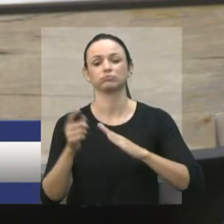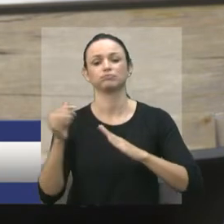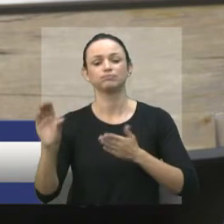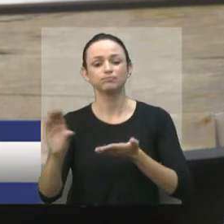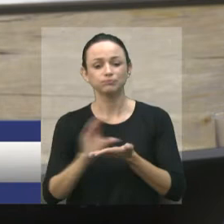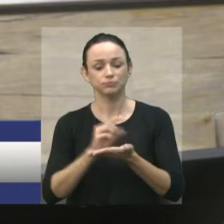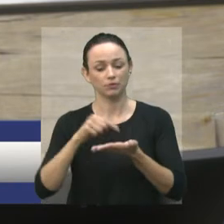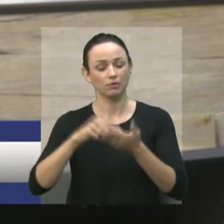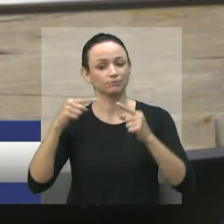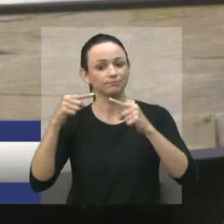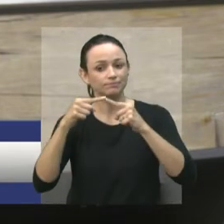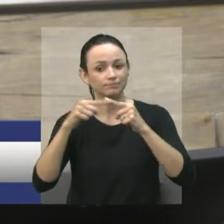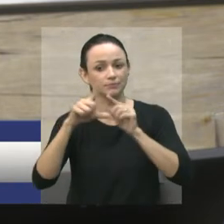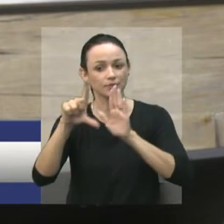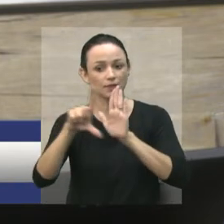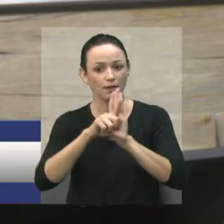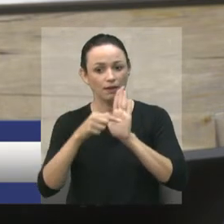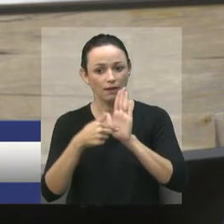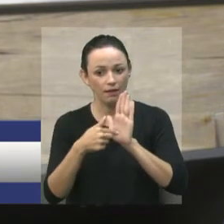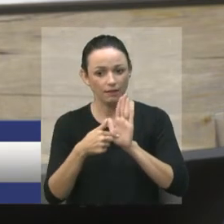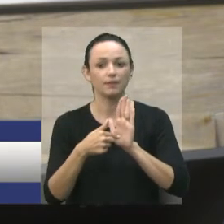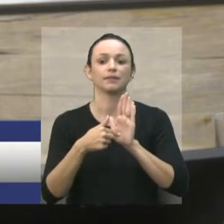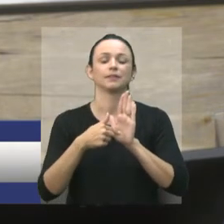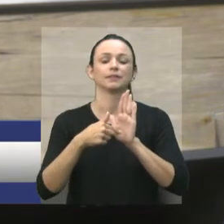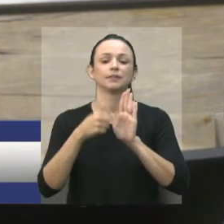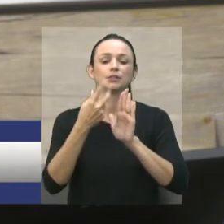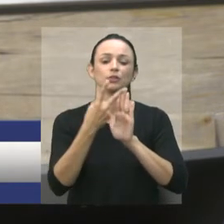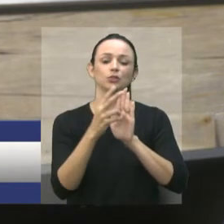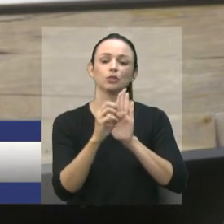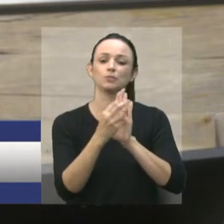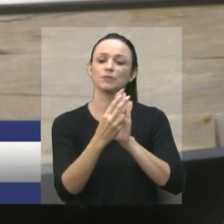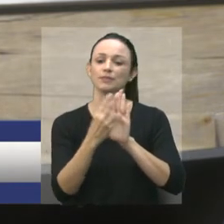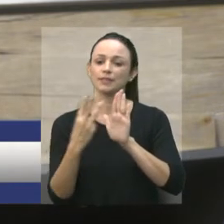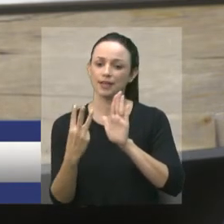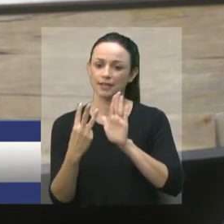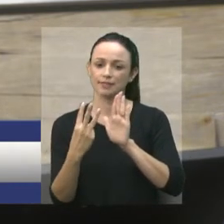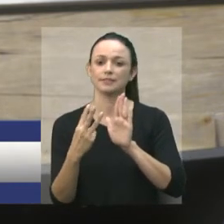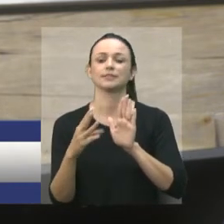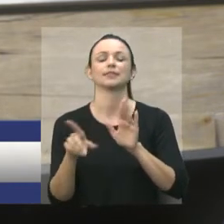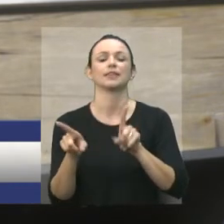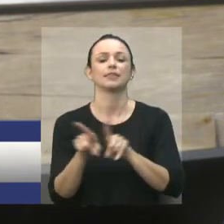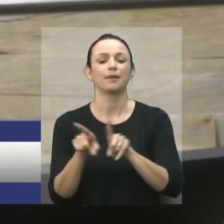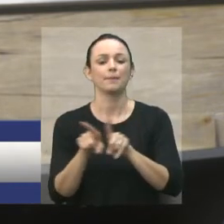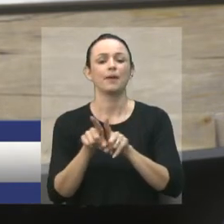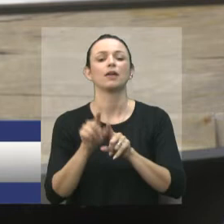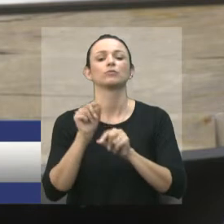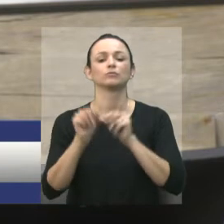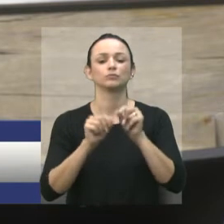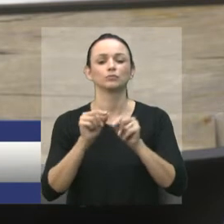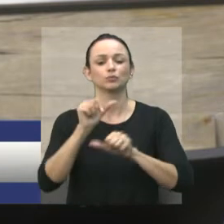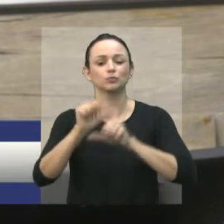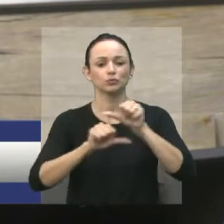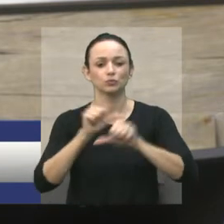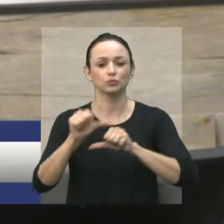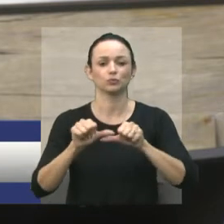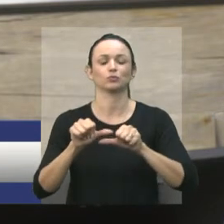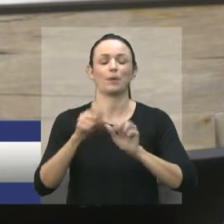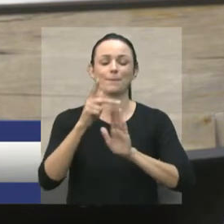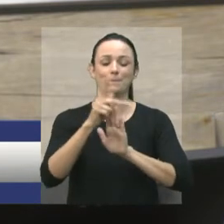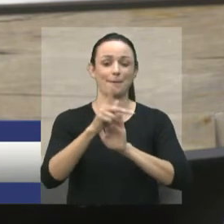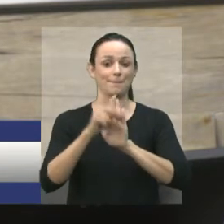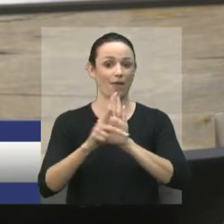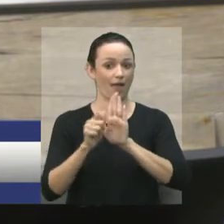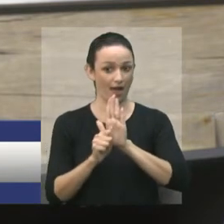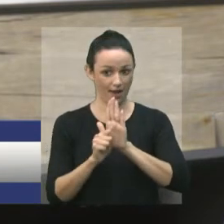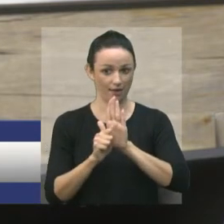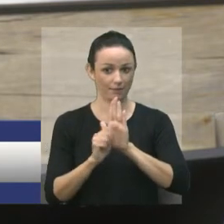correspondentes da lei orçamentária para o exercício financeiro de 2023, bem como promovidas as alterações no plano